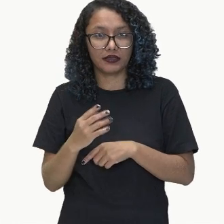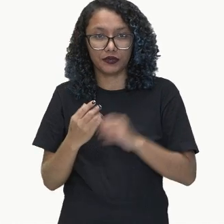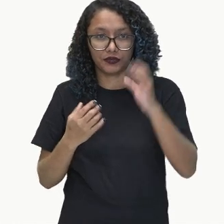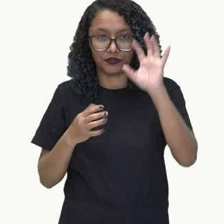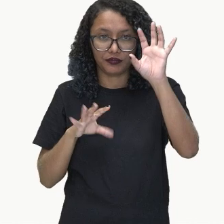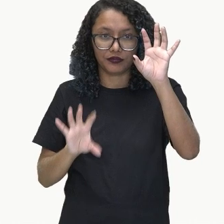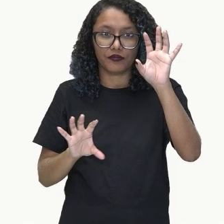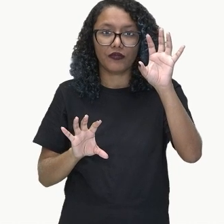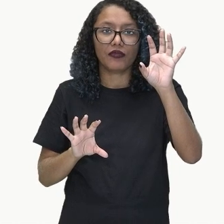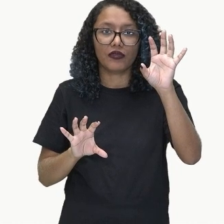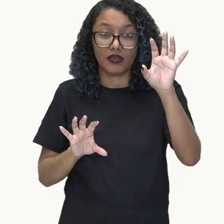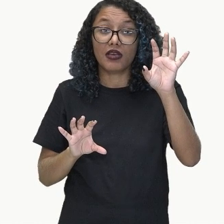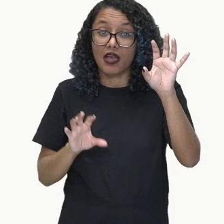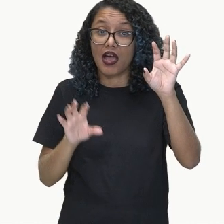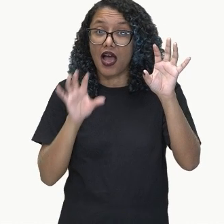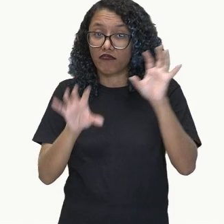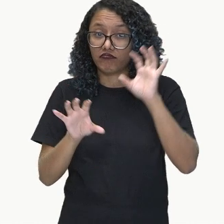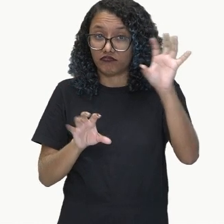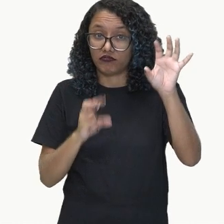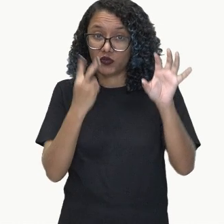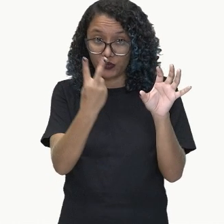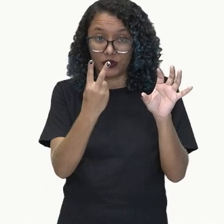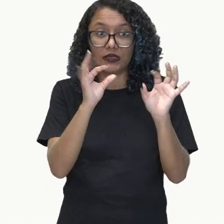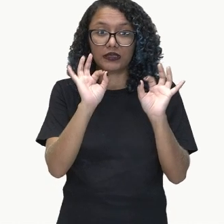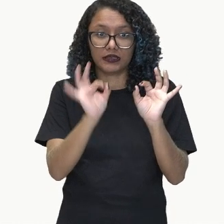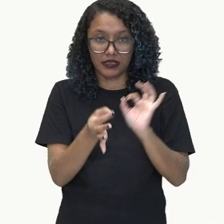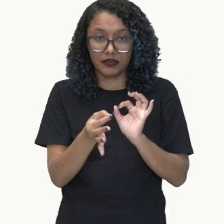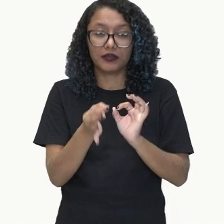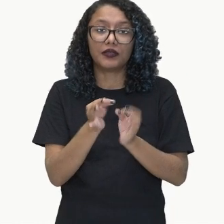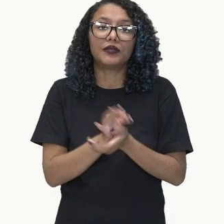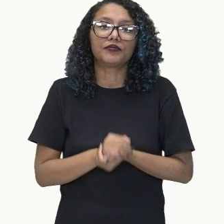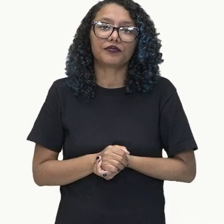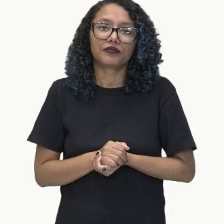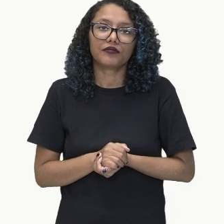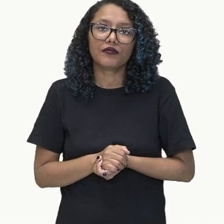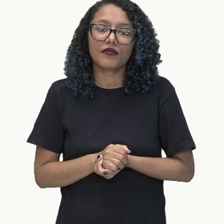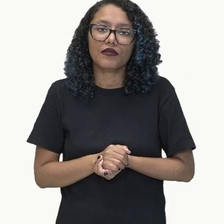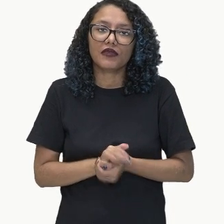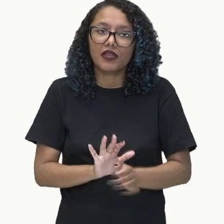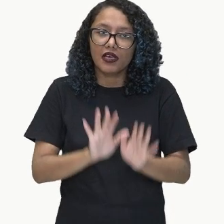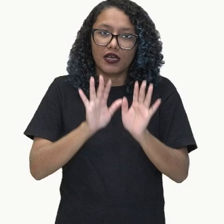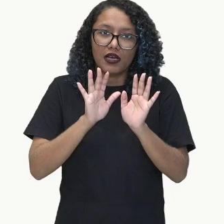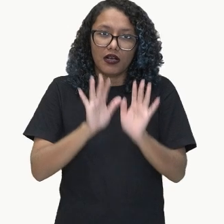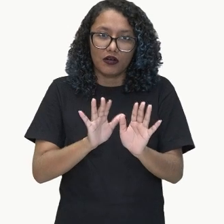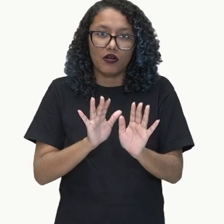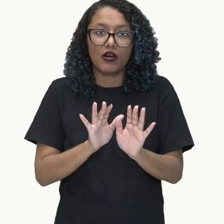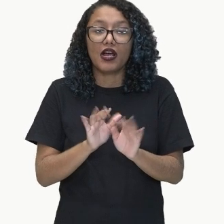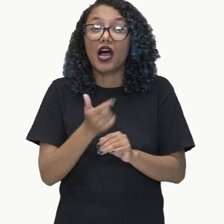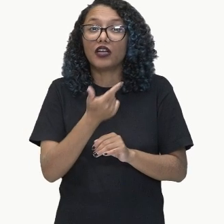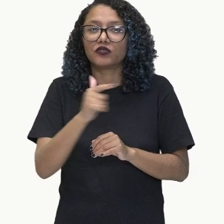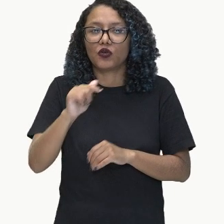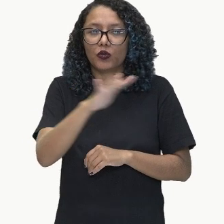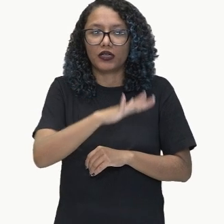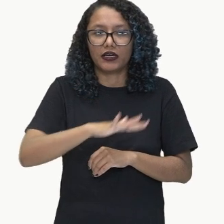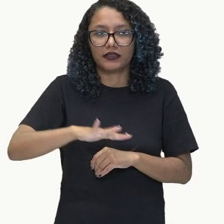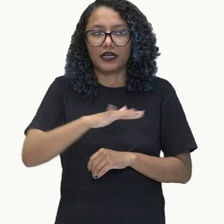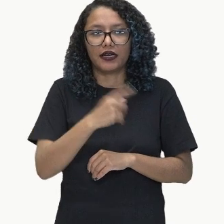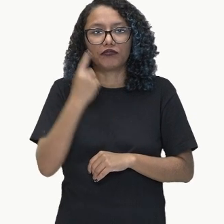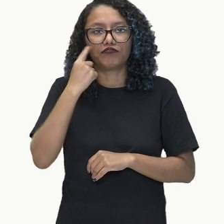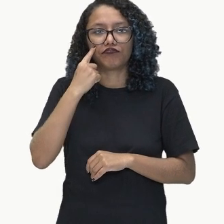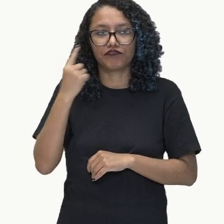fazendo 2 regiões, ok? E aí eu vou ter agora as porções de território, onde eu tenho